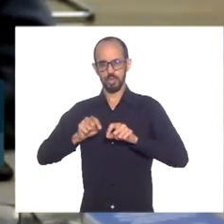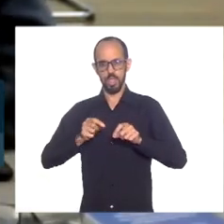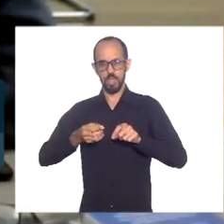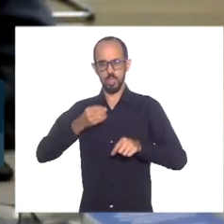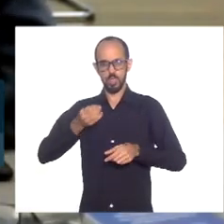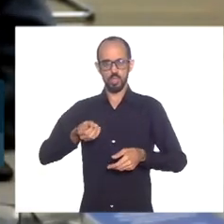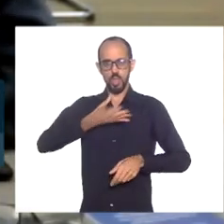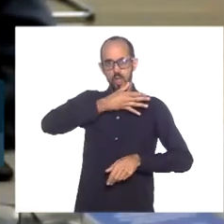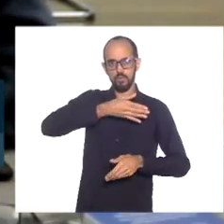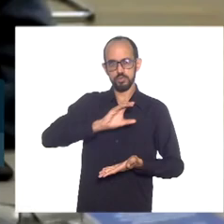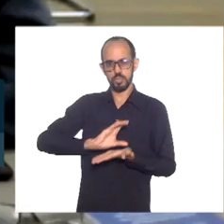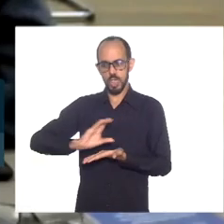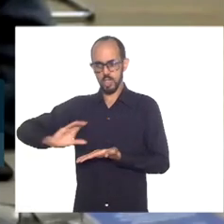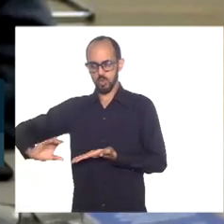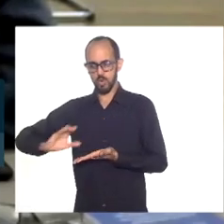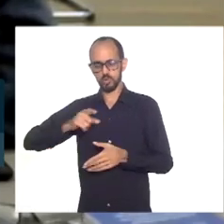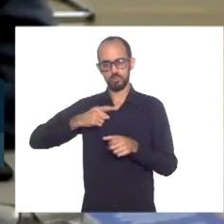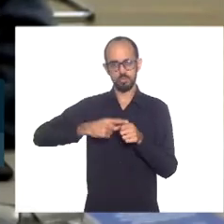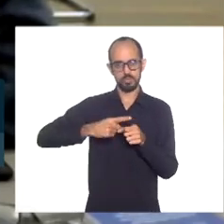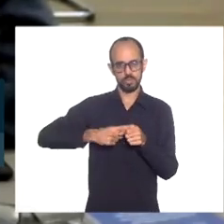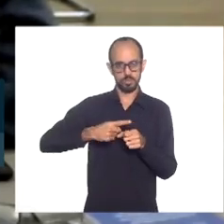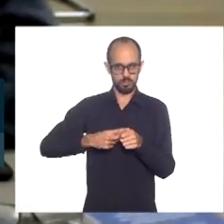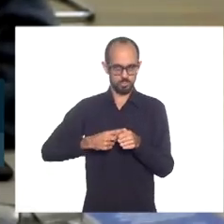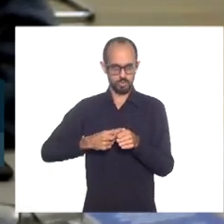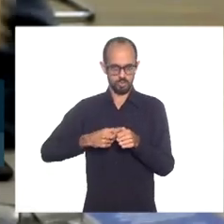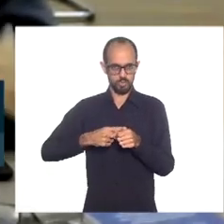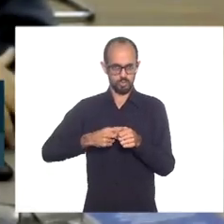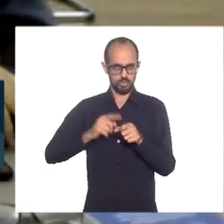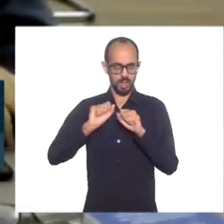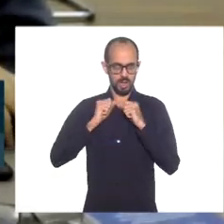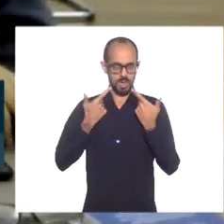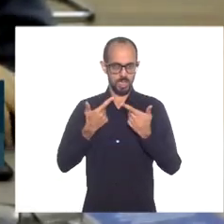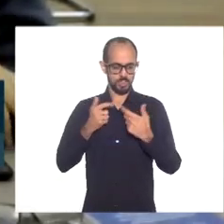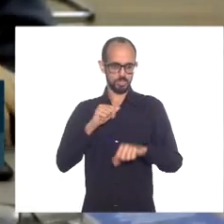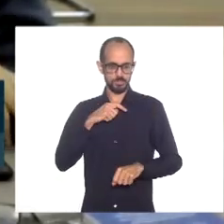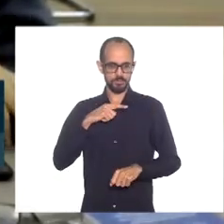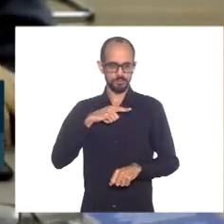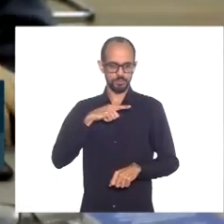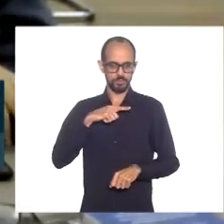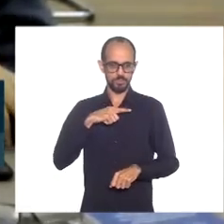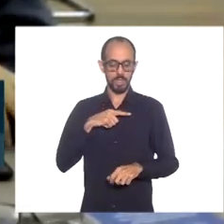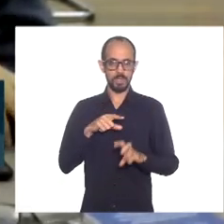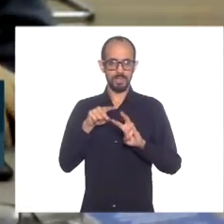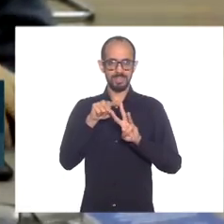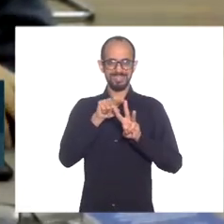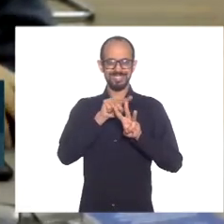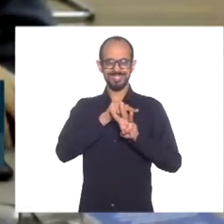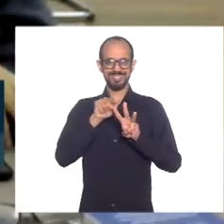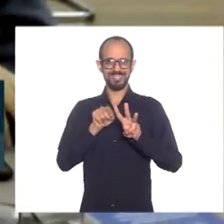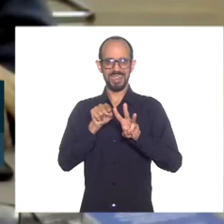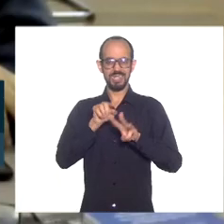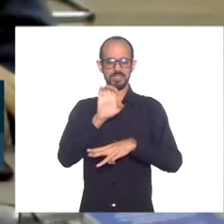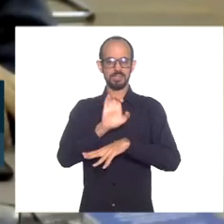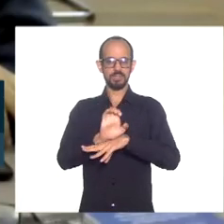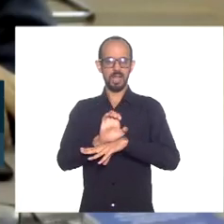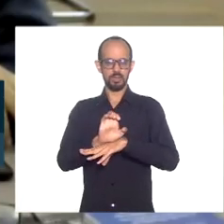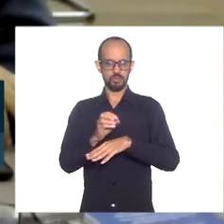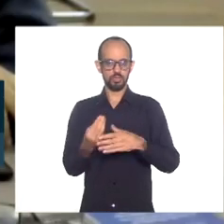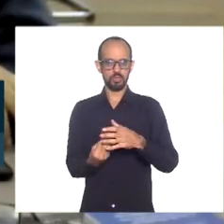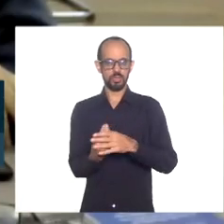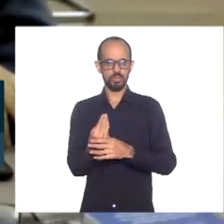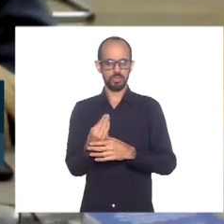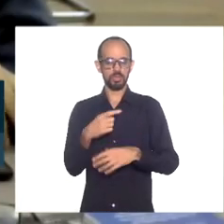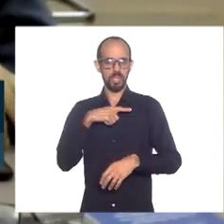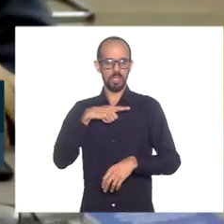no Congresso, eu brinco porque são três estados grandes produtores, o estado do Rio, São Paulo e o estado do Espírito